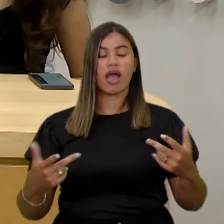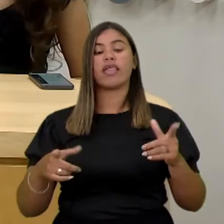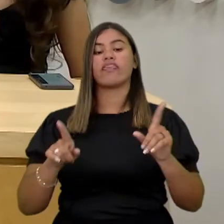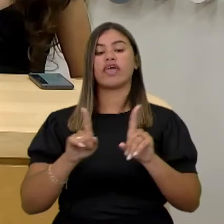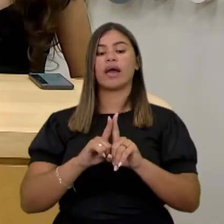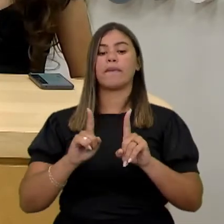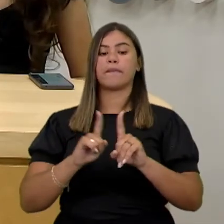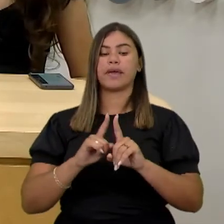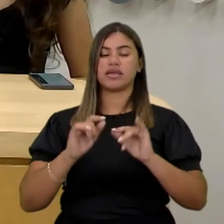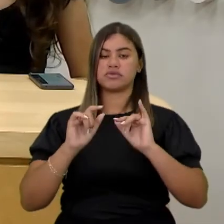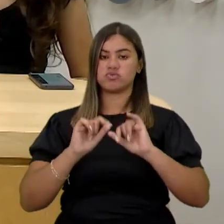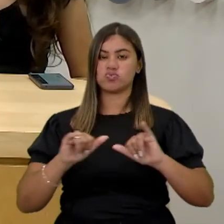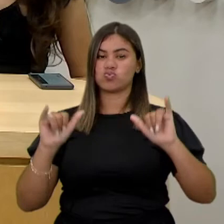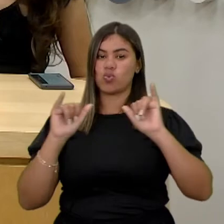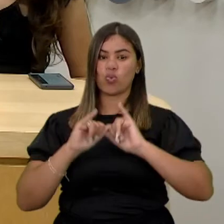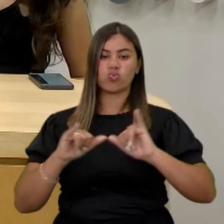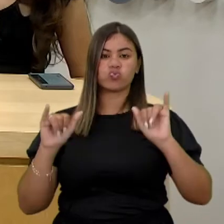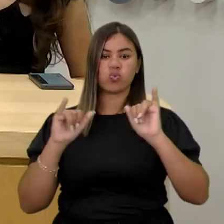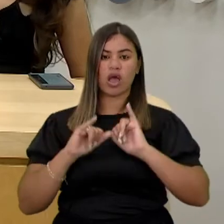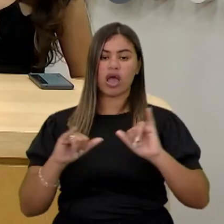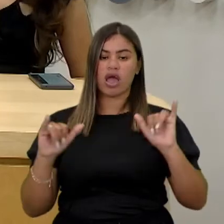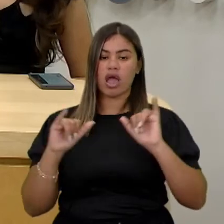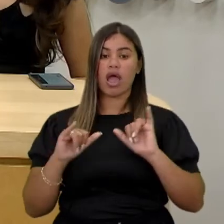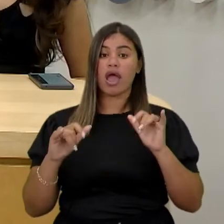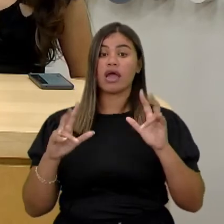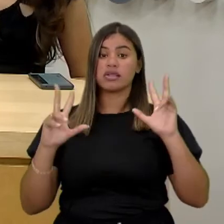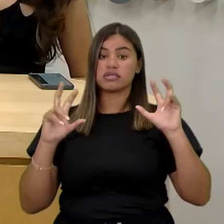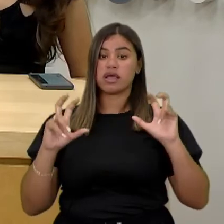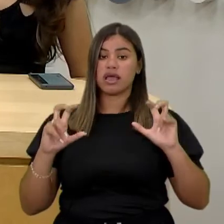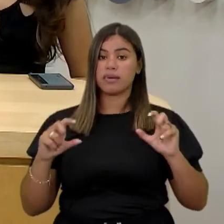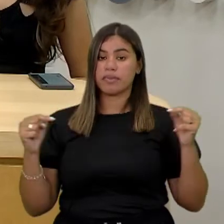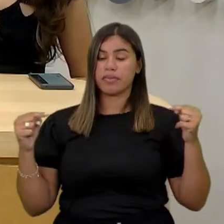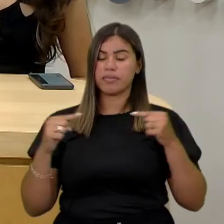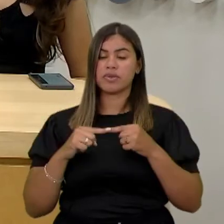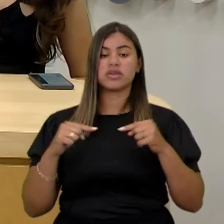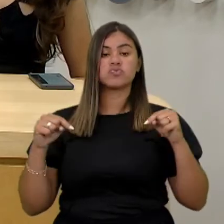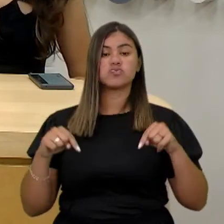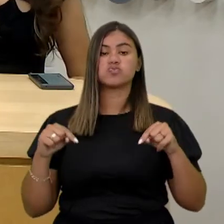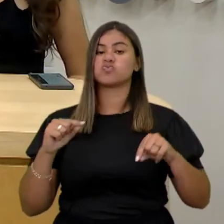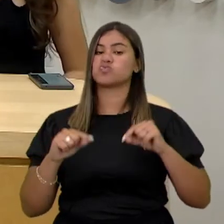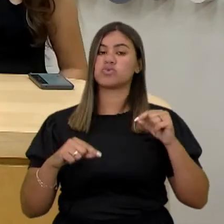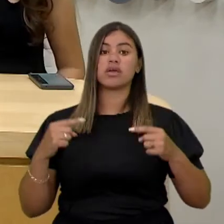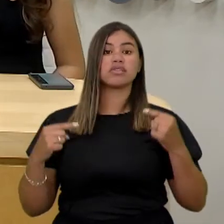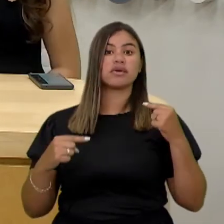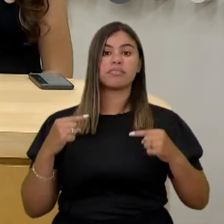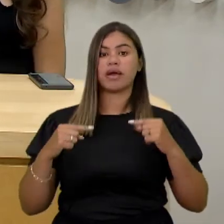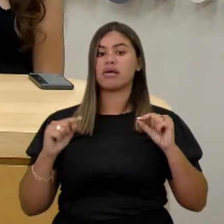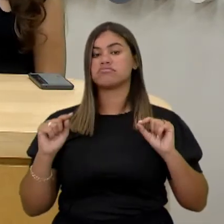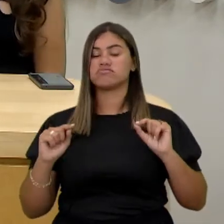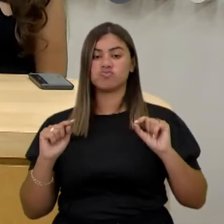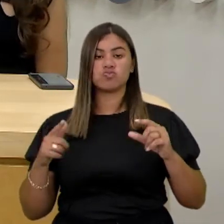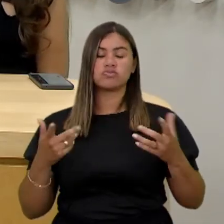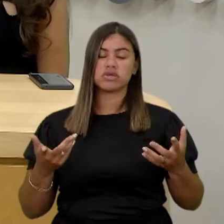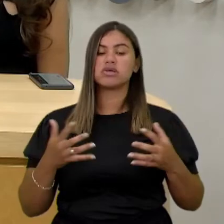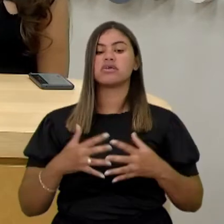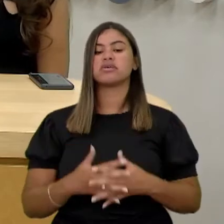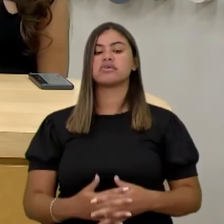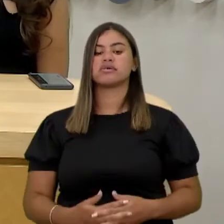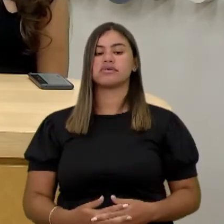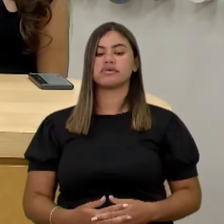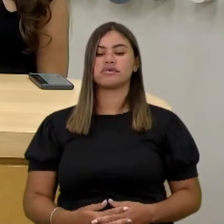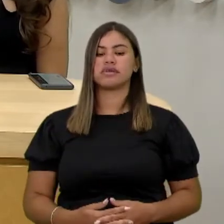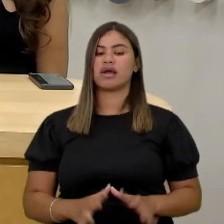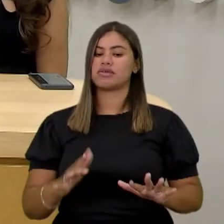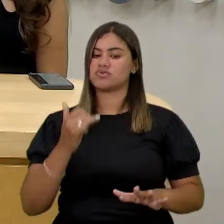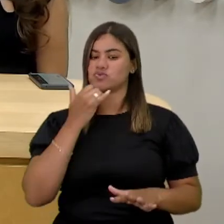o noticiário? Quais são os assuntos que estão chegando até nós? Quais são as notícias? O que estão debatendo? Então, não, vou ter que ir até lá,